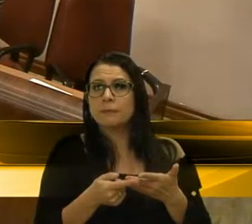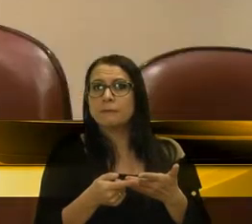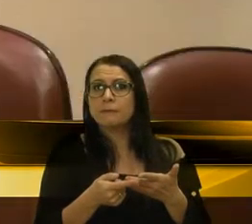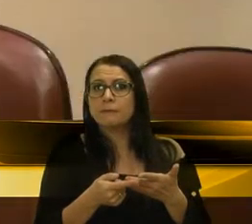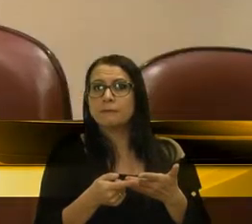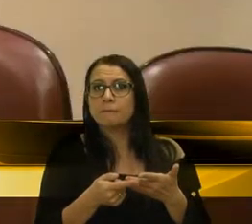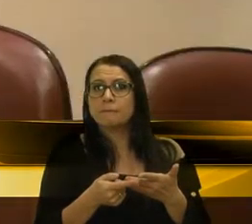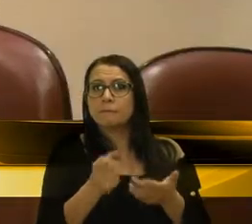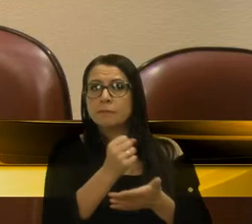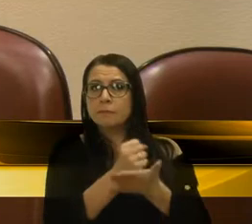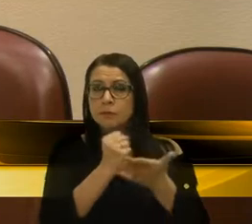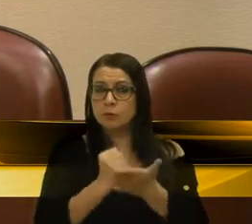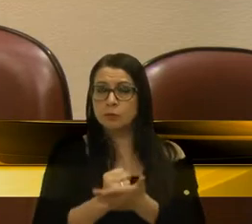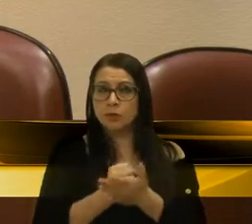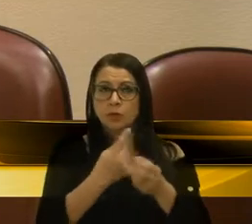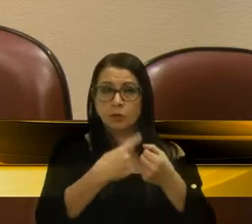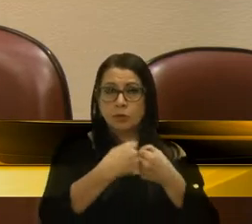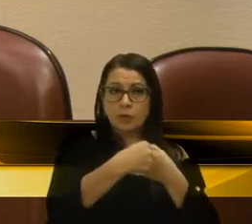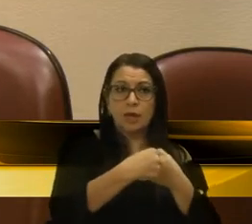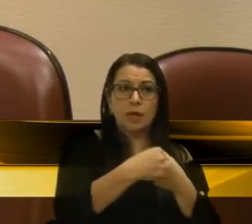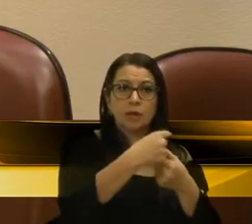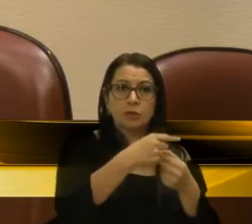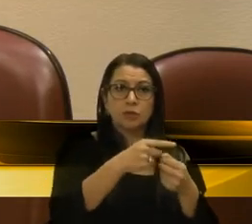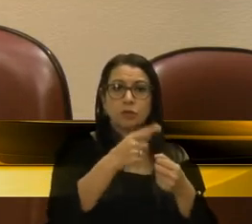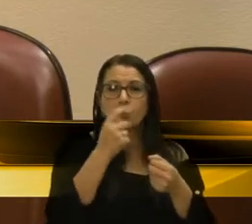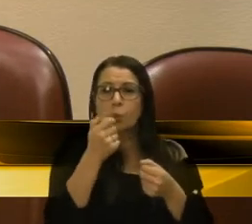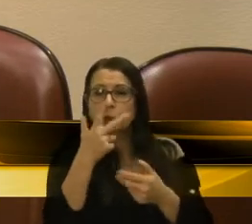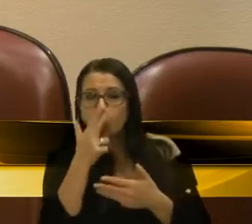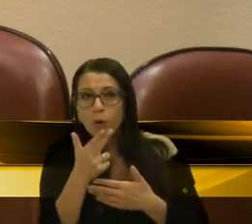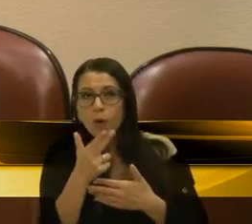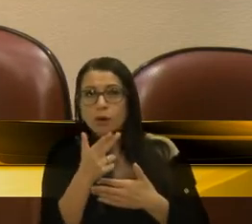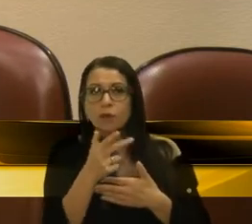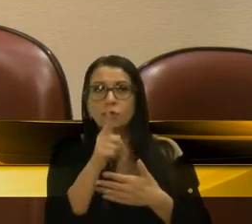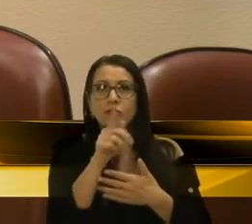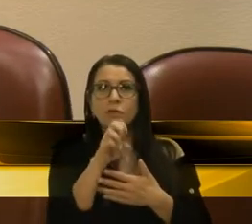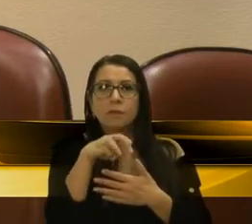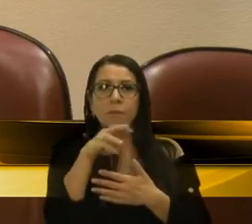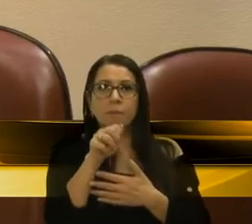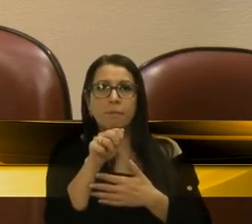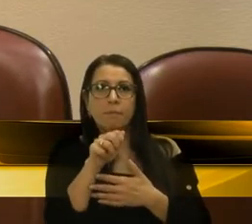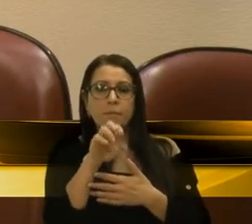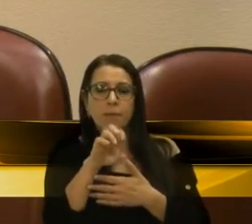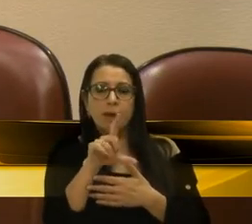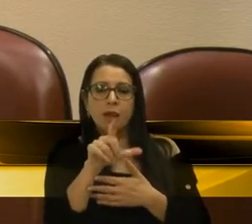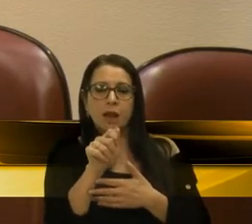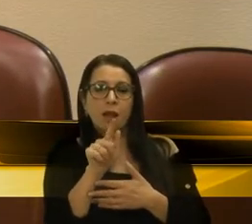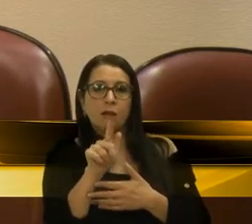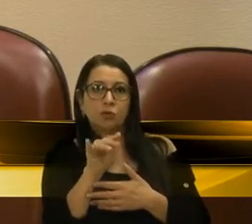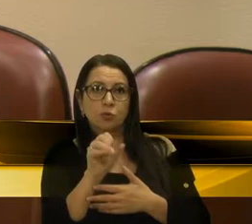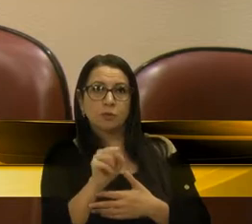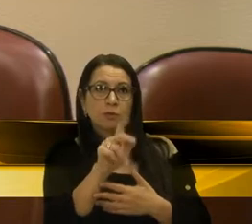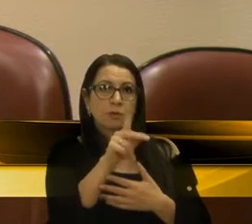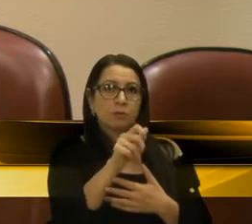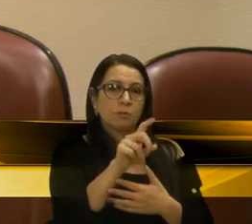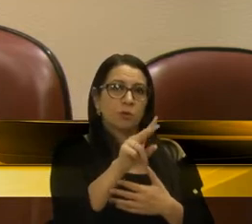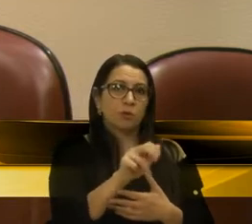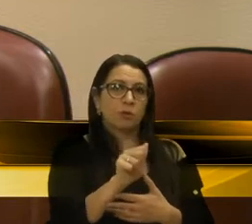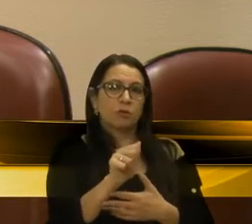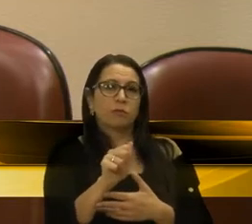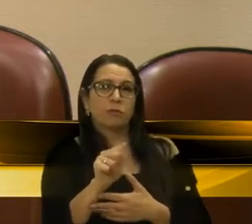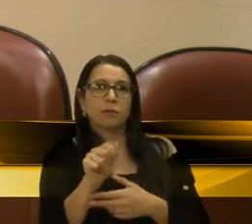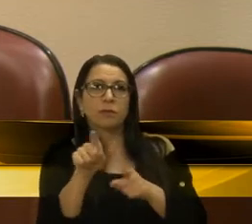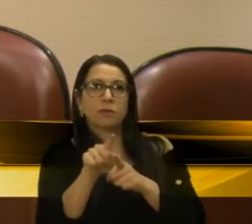os contratos, né, de cidades irmãs, os gemelágios, com Pádua, Changsu